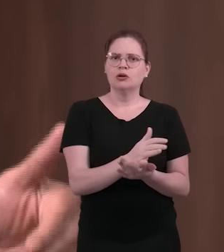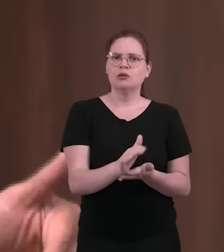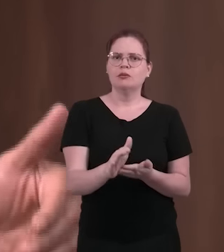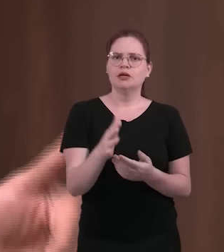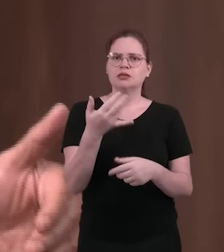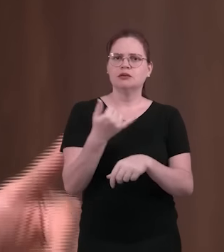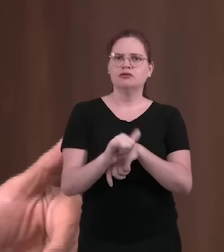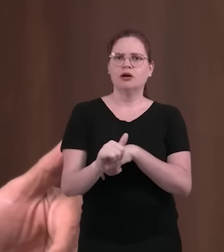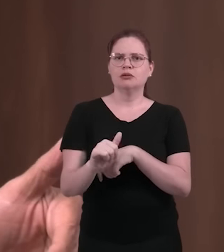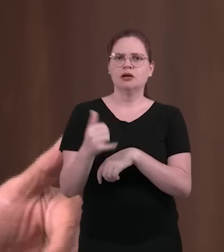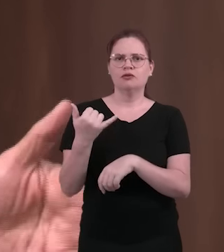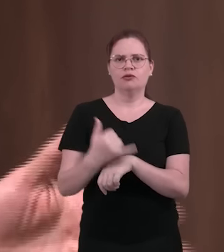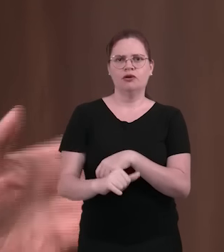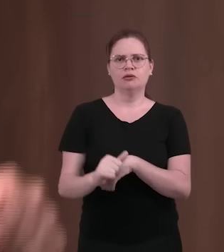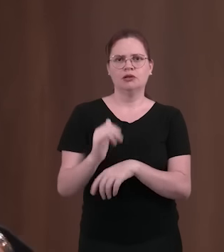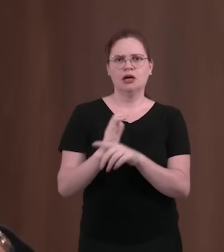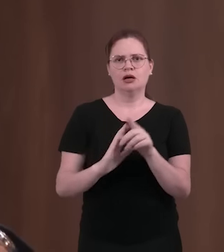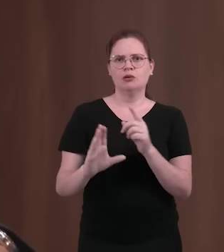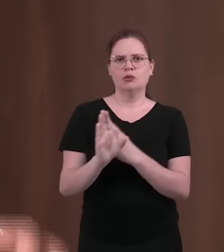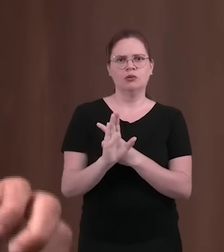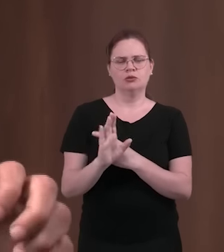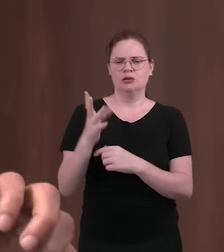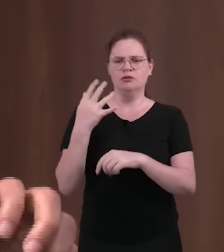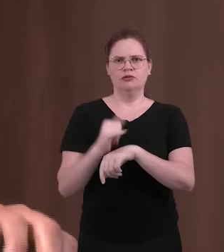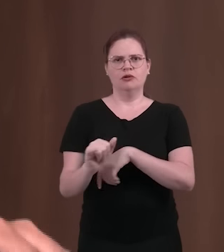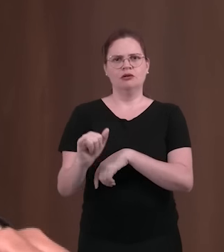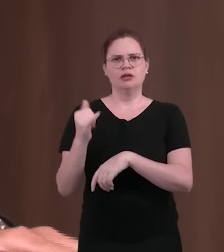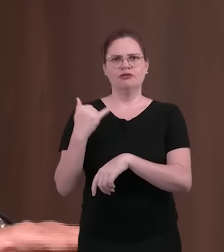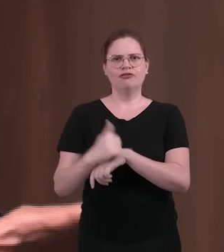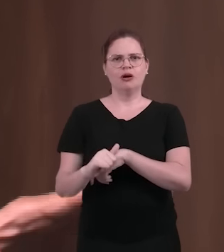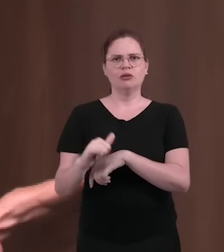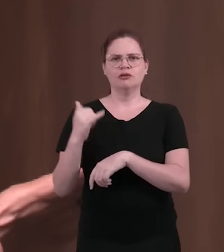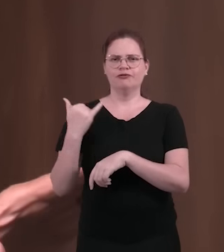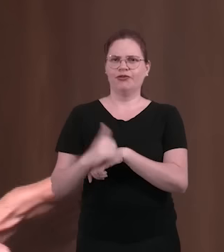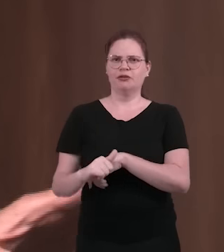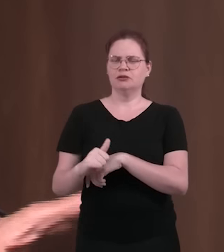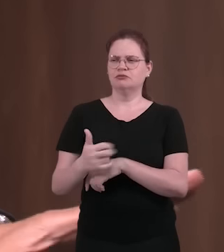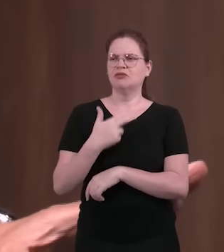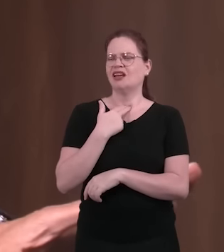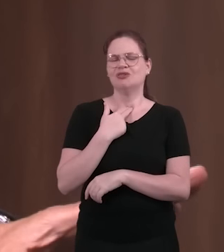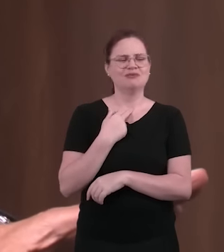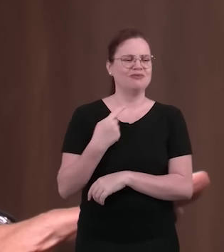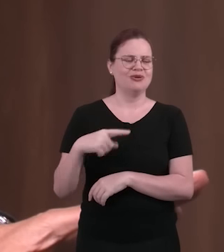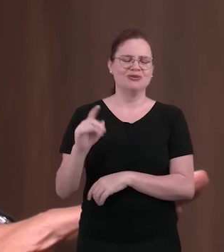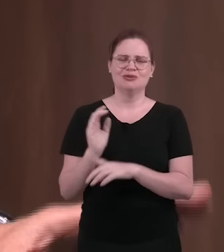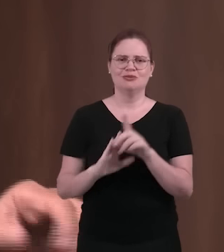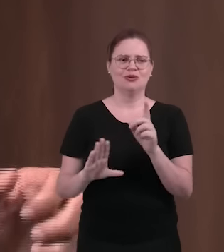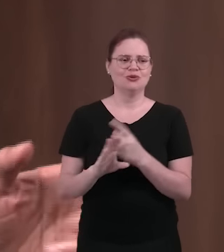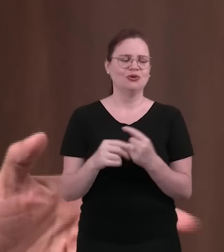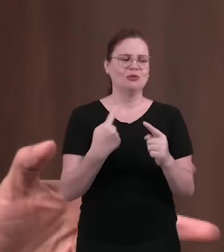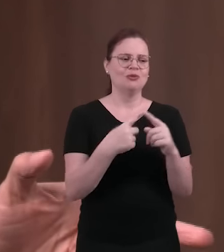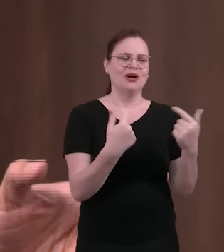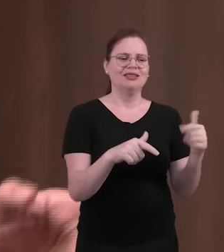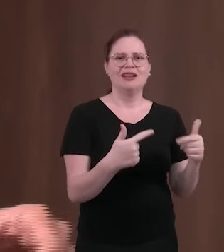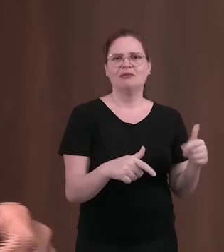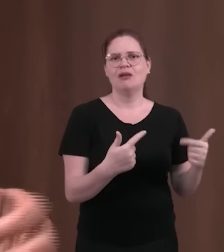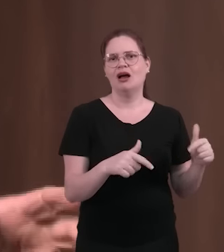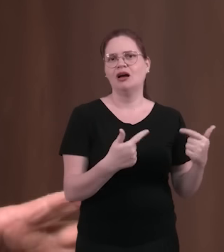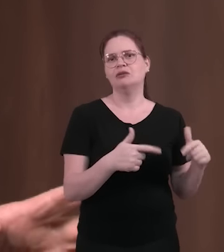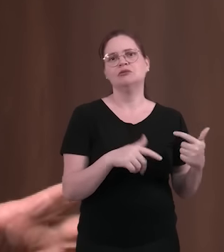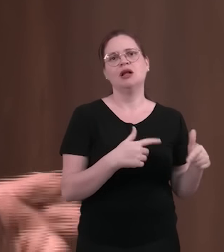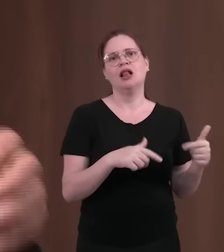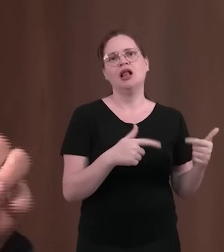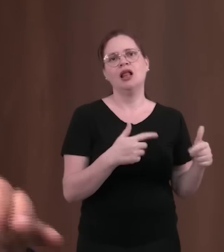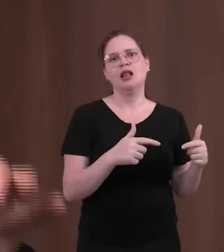poder mais viver integrado à igreja. Ele começa a não poder mais servir o Senhor. Por causa do meu trabalho.